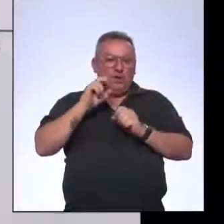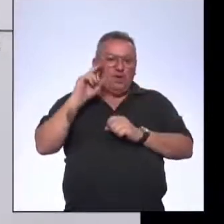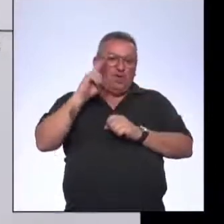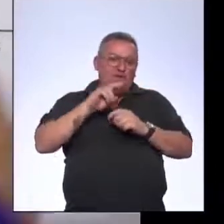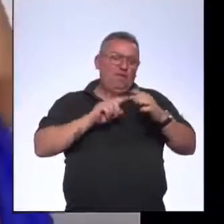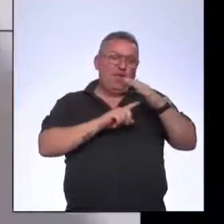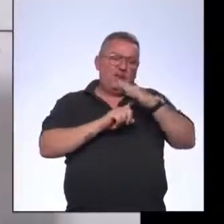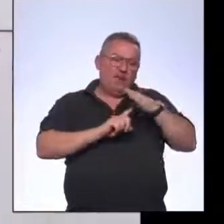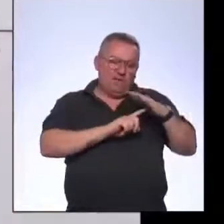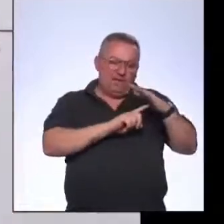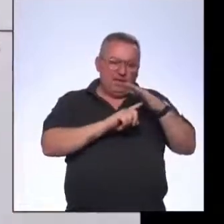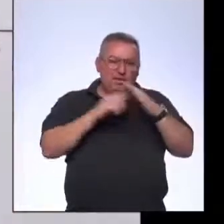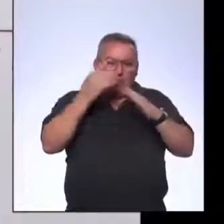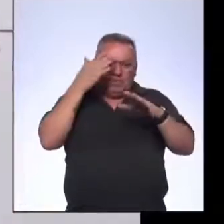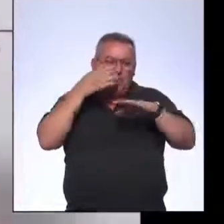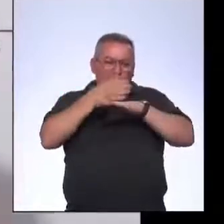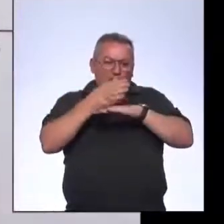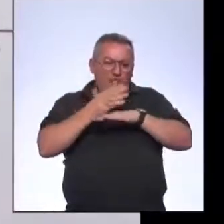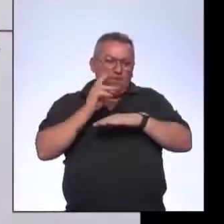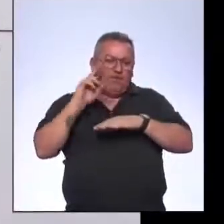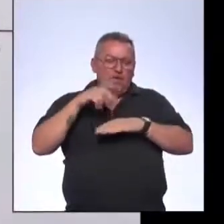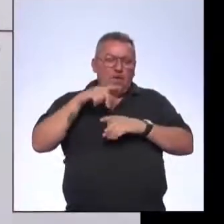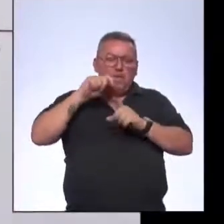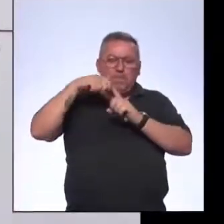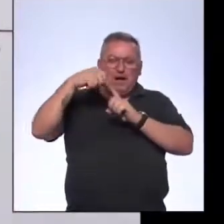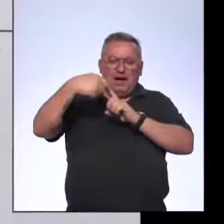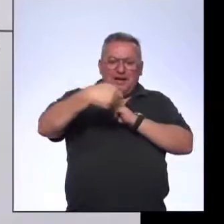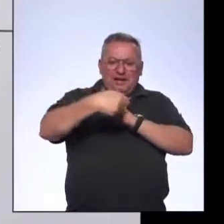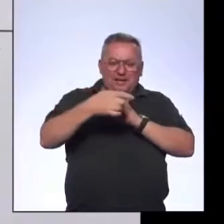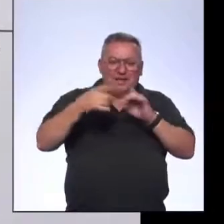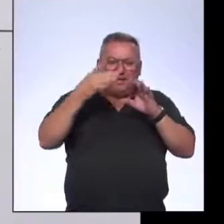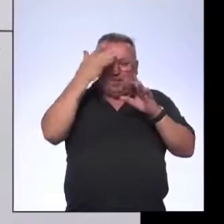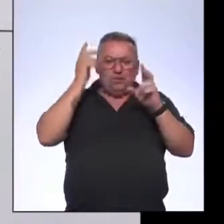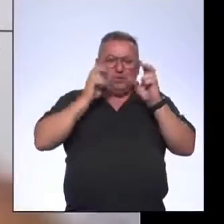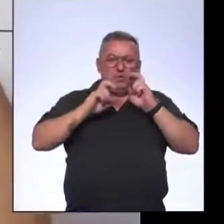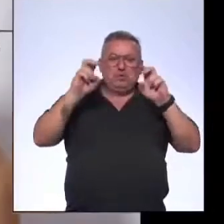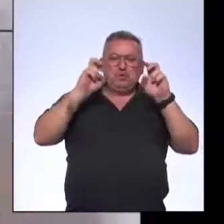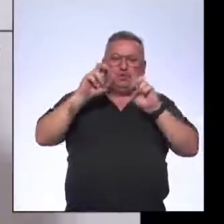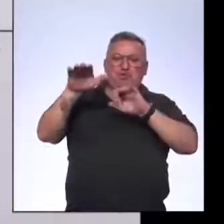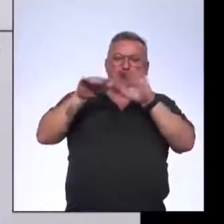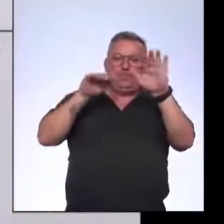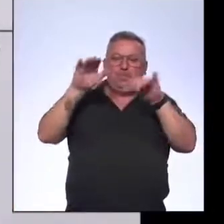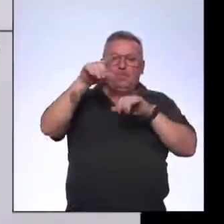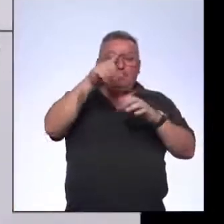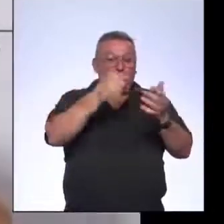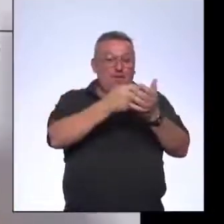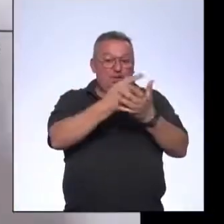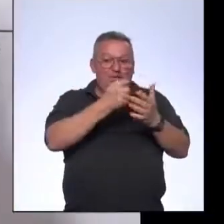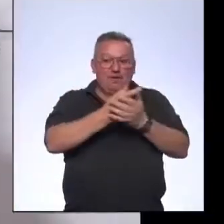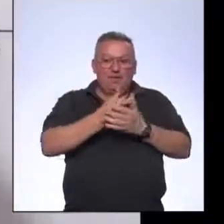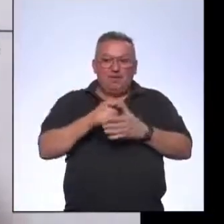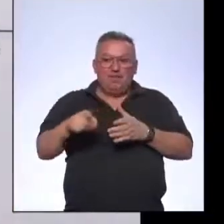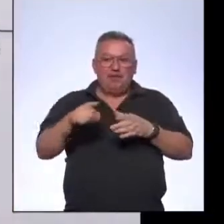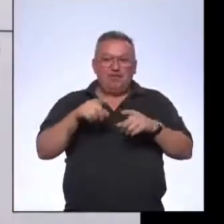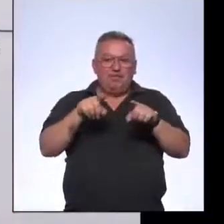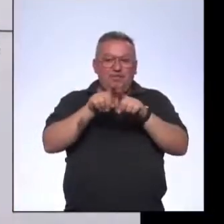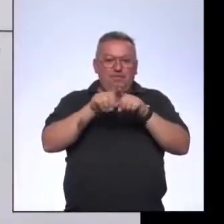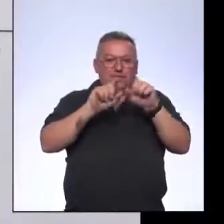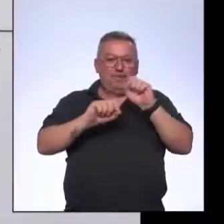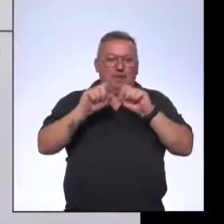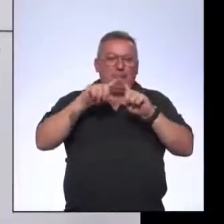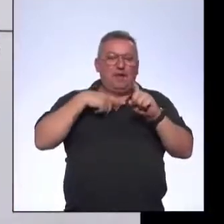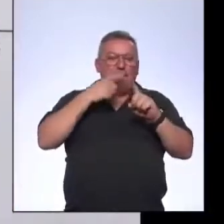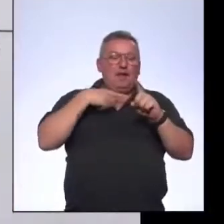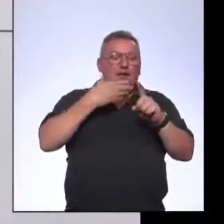comum aí acho que todo mundo já foi na feira aquela barulheira aquela coisa o comerciante querendo chamar você para comprar na banca dele